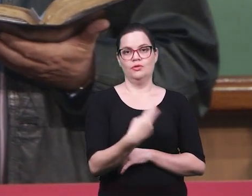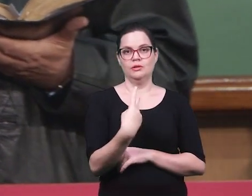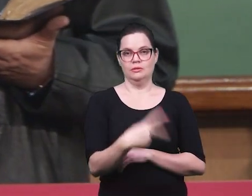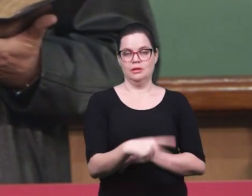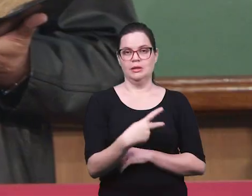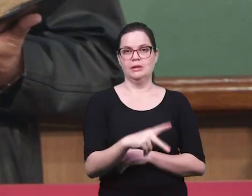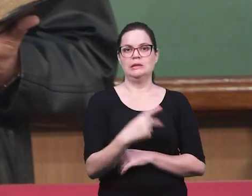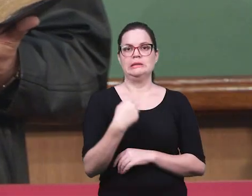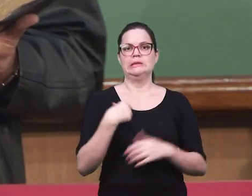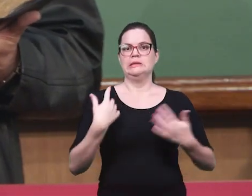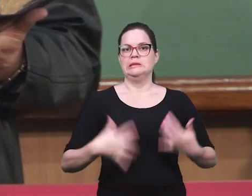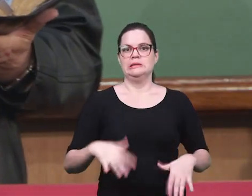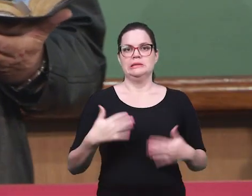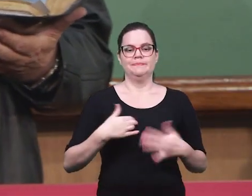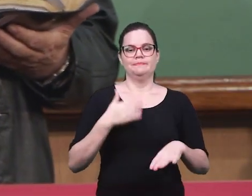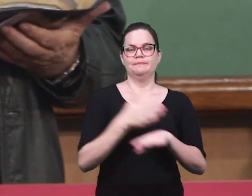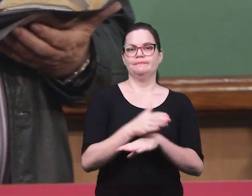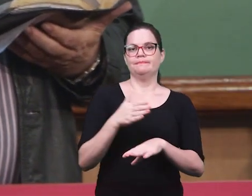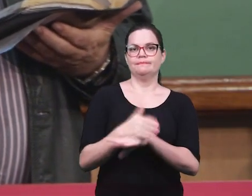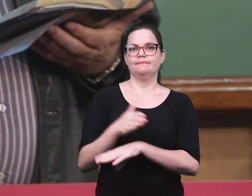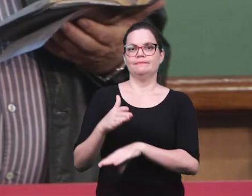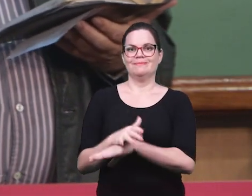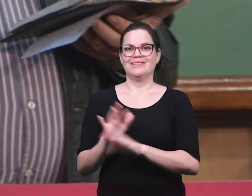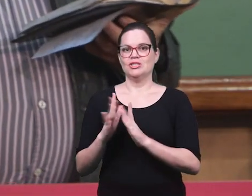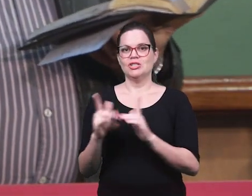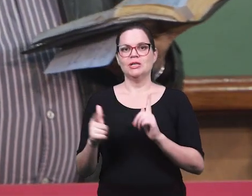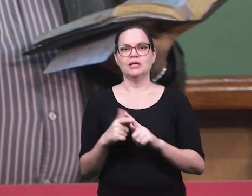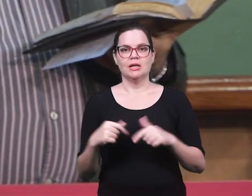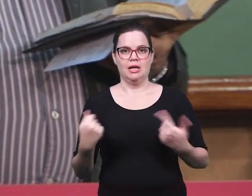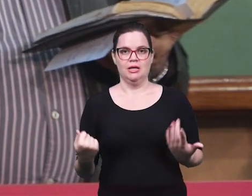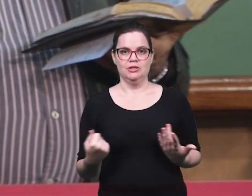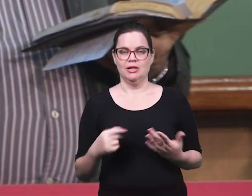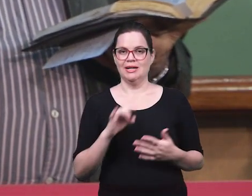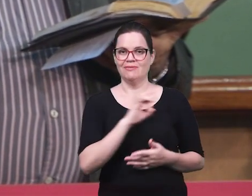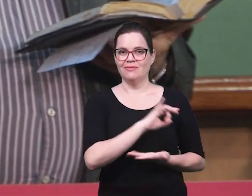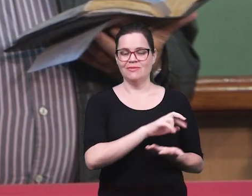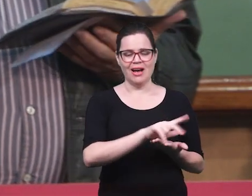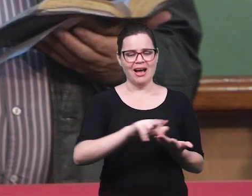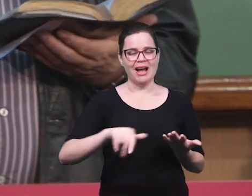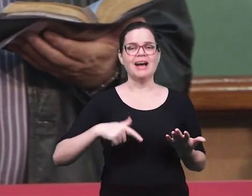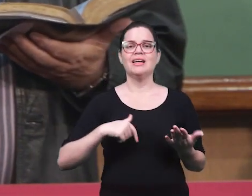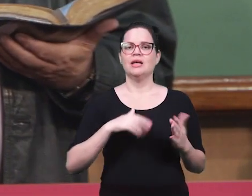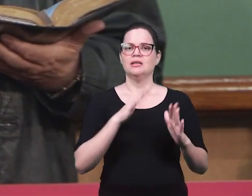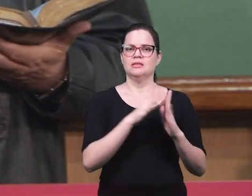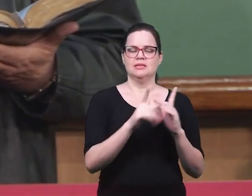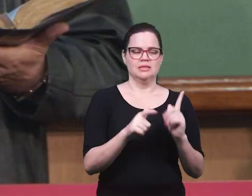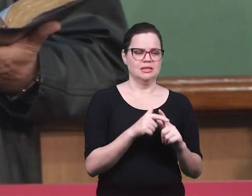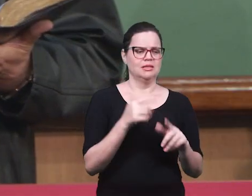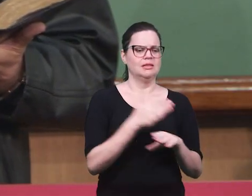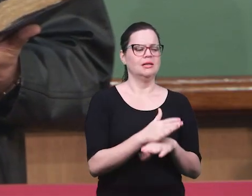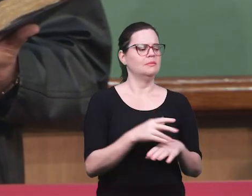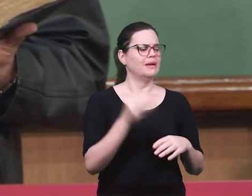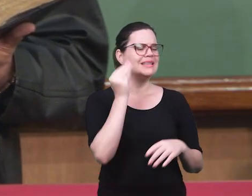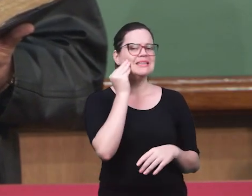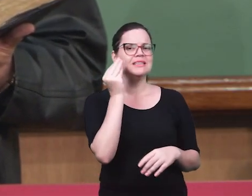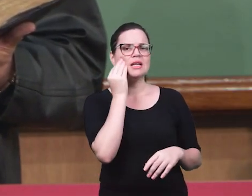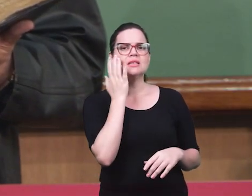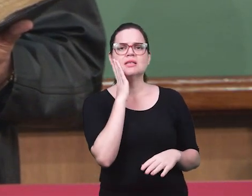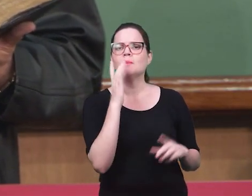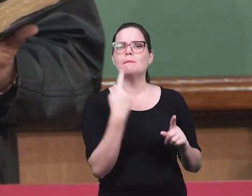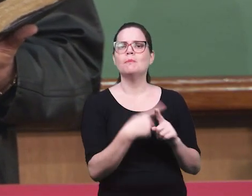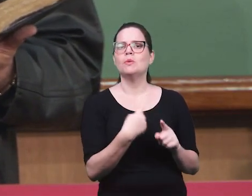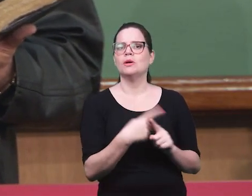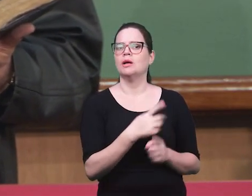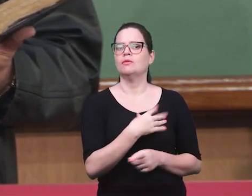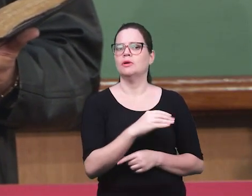e começou a ir de igreja em igreja para descobrir que alguém desse a resposta. Até que ela chegou nas nossas igrejas, quando terminou a mensagem,